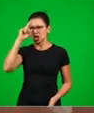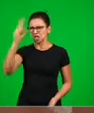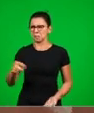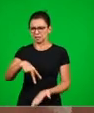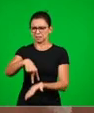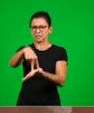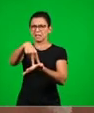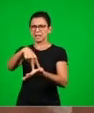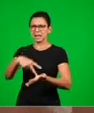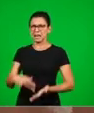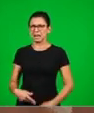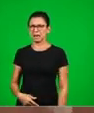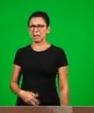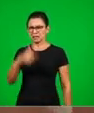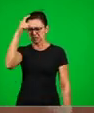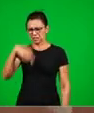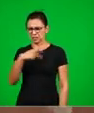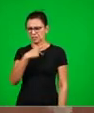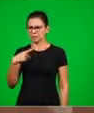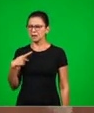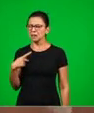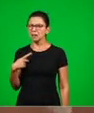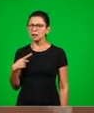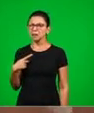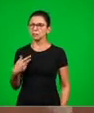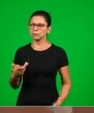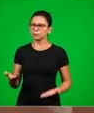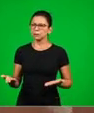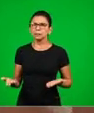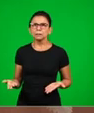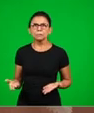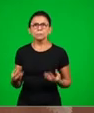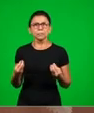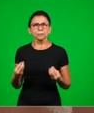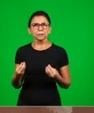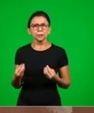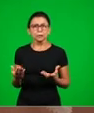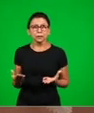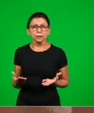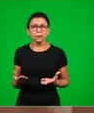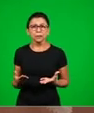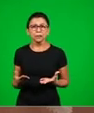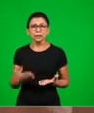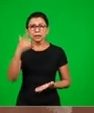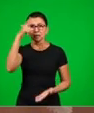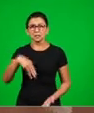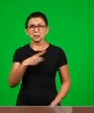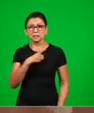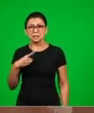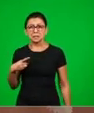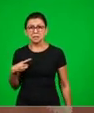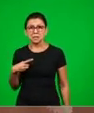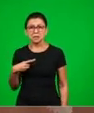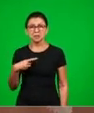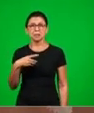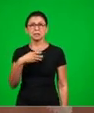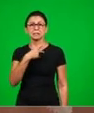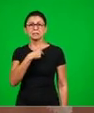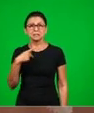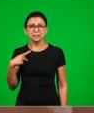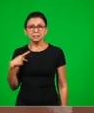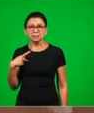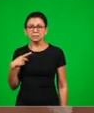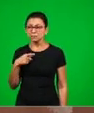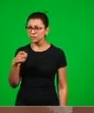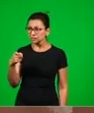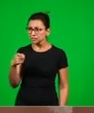que isso? Quando você diz que você é pastor, sou diácono, sou não sei o quê, é porque você não é nada disso. Você precisa, sou o presidente, que